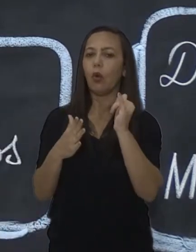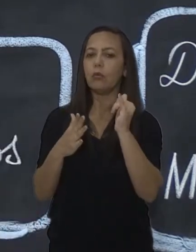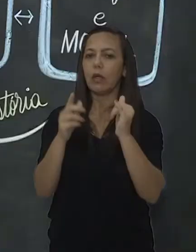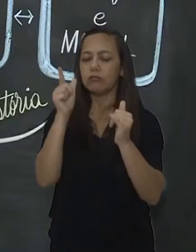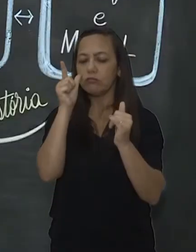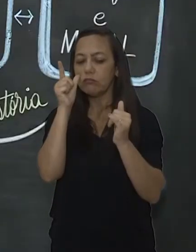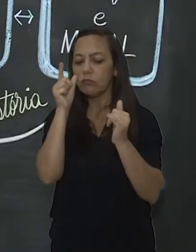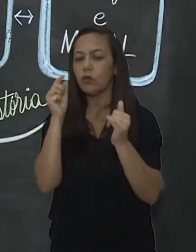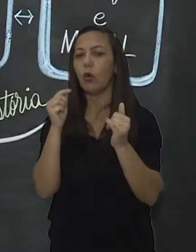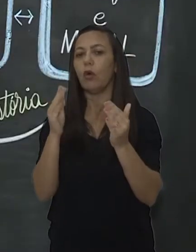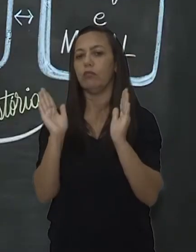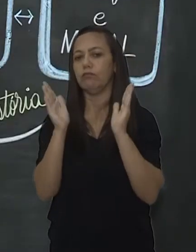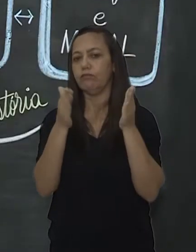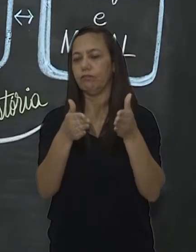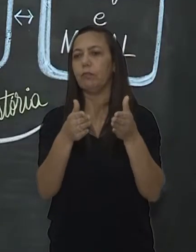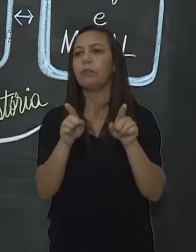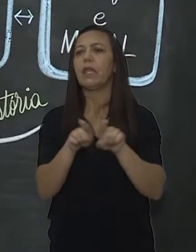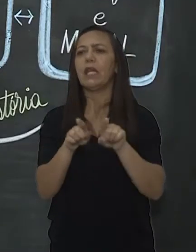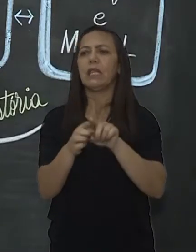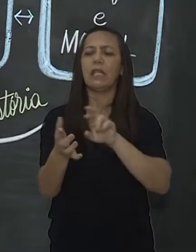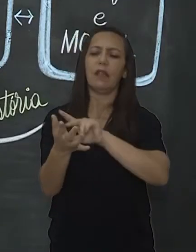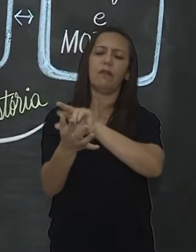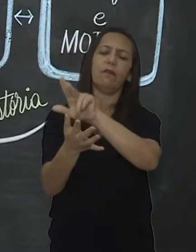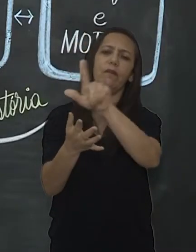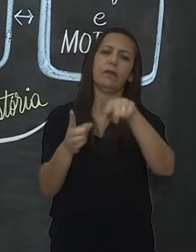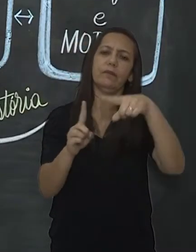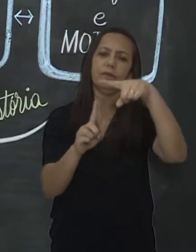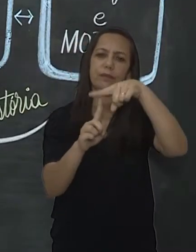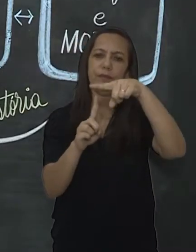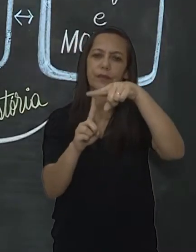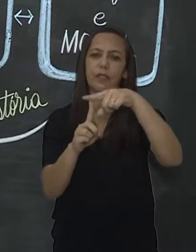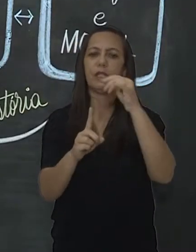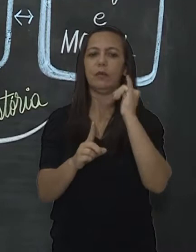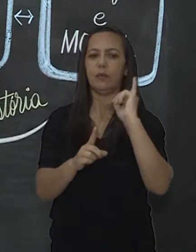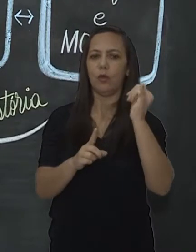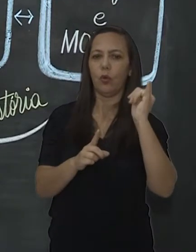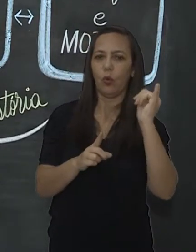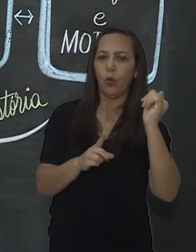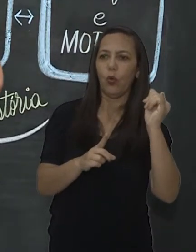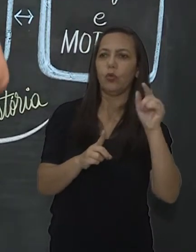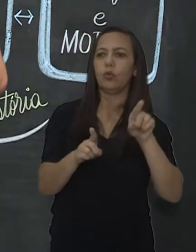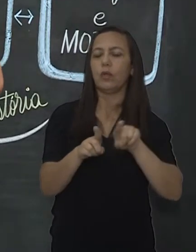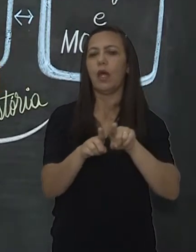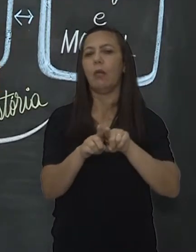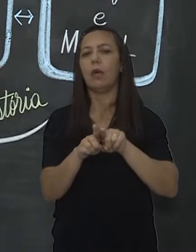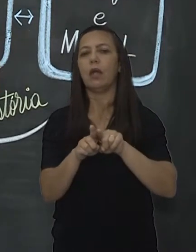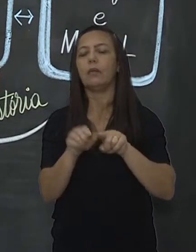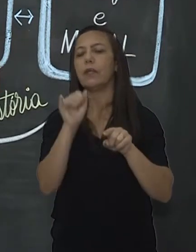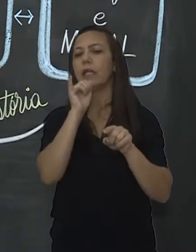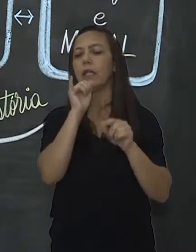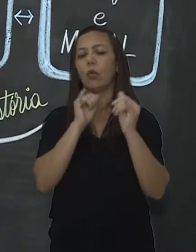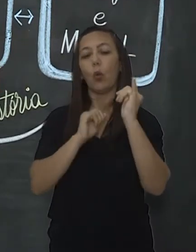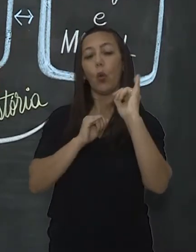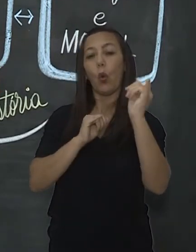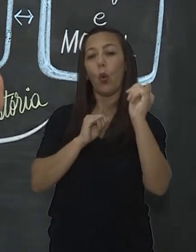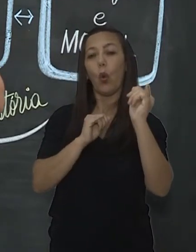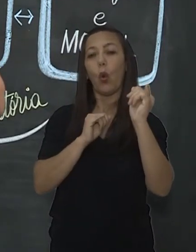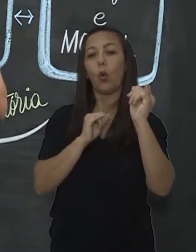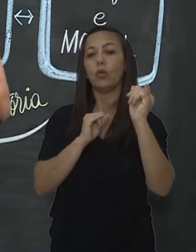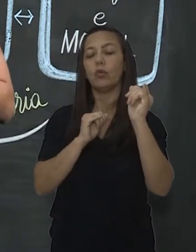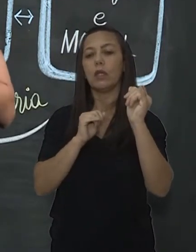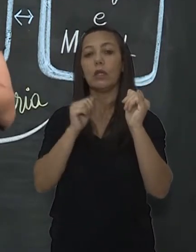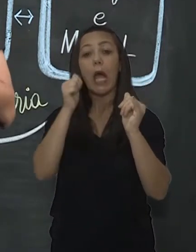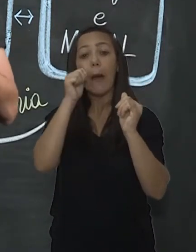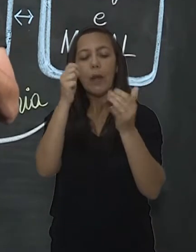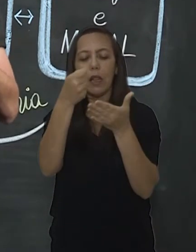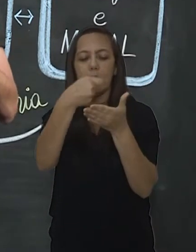atenção. Existem muitos e muitos tipos de contos, né? Existem os contos mais intimistas também, tais como os contos de Clarice Lispector, que é uma escritora que